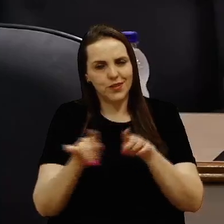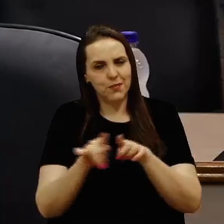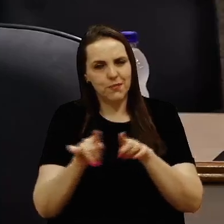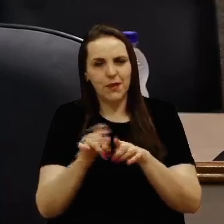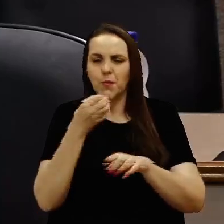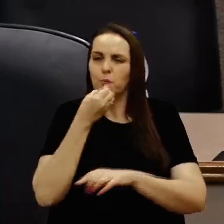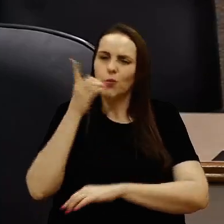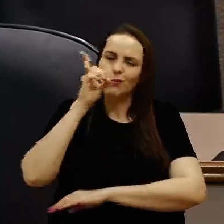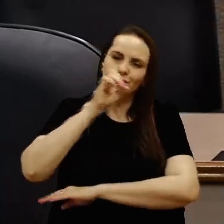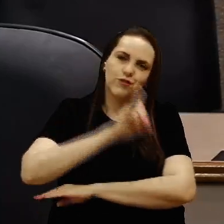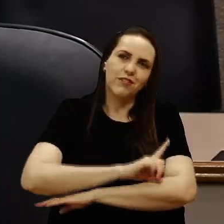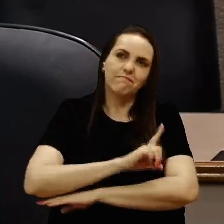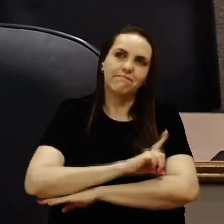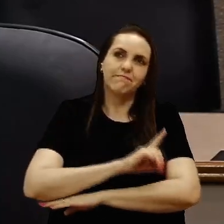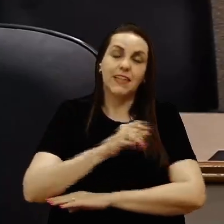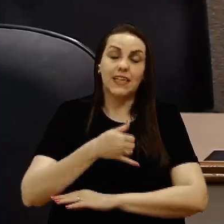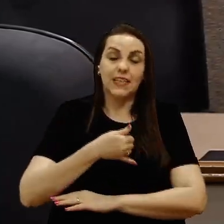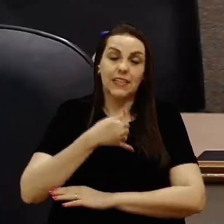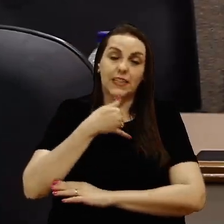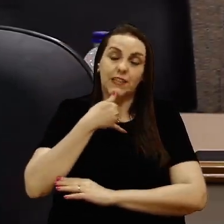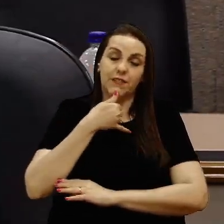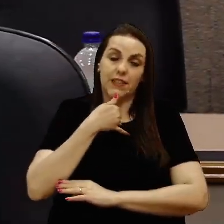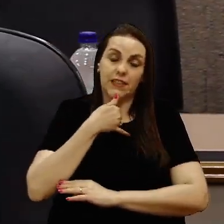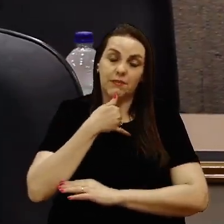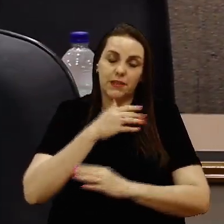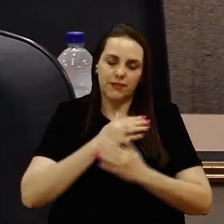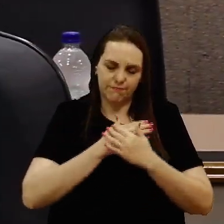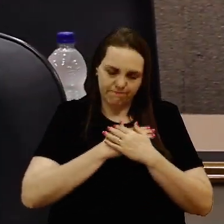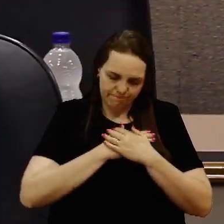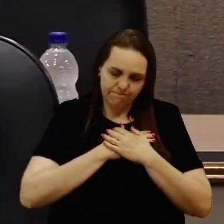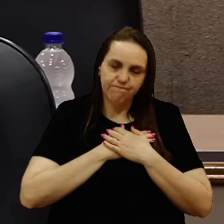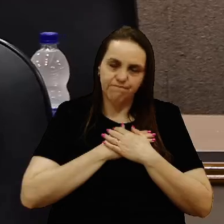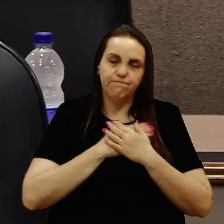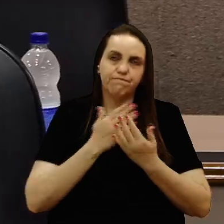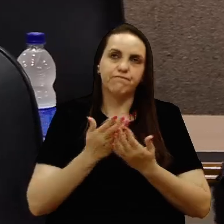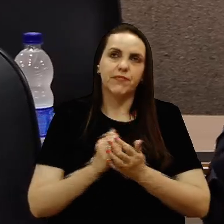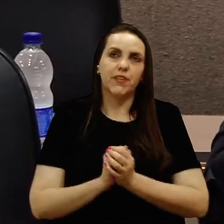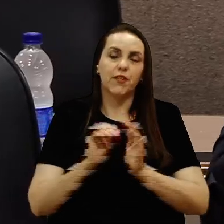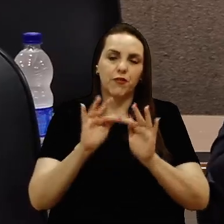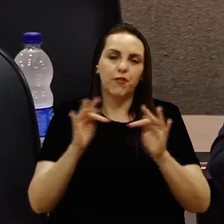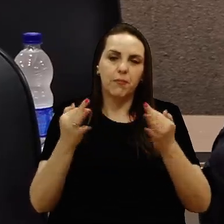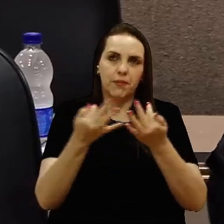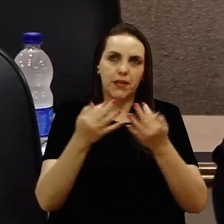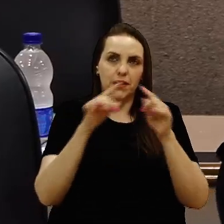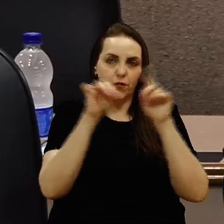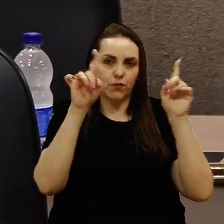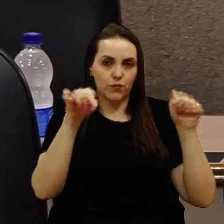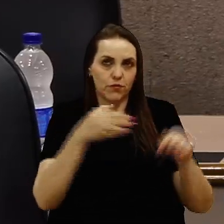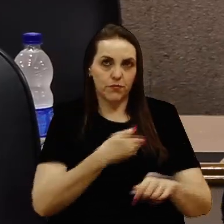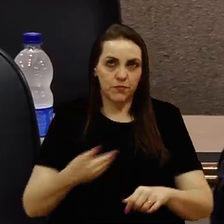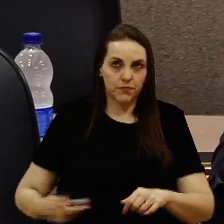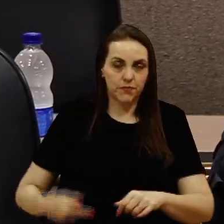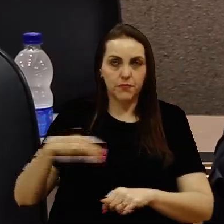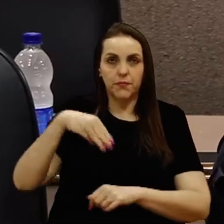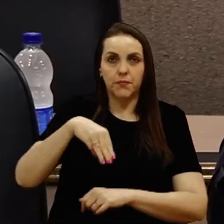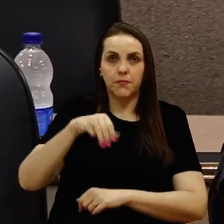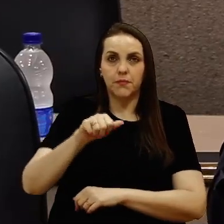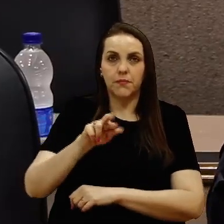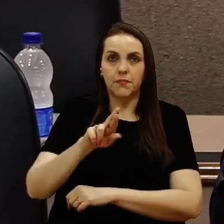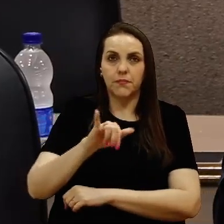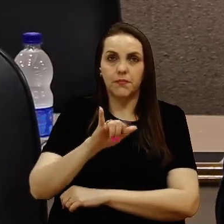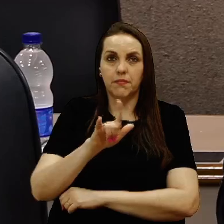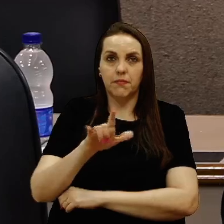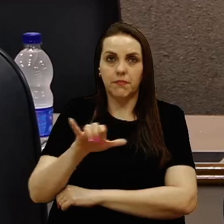Eu infelizmente gostaria de fazer um voto de pesar, a família da servidora Marileia Bueno, nossa grande amiga, que